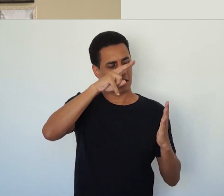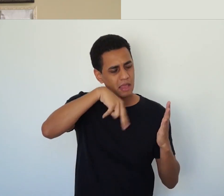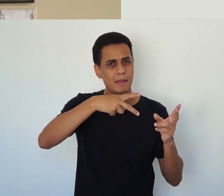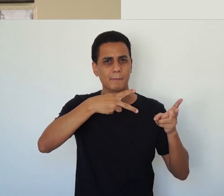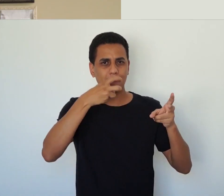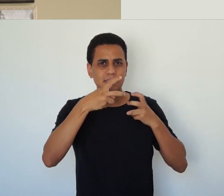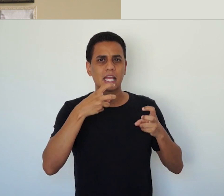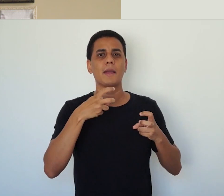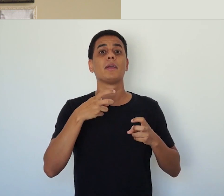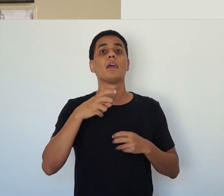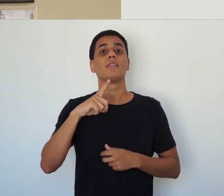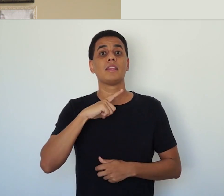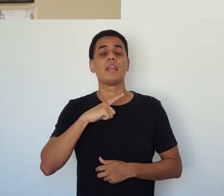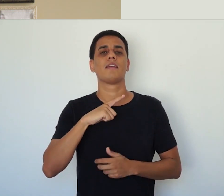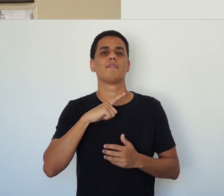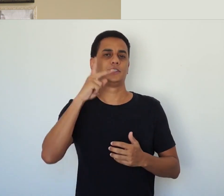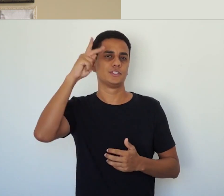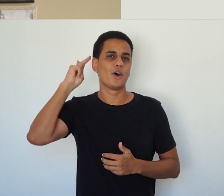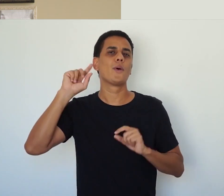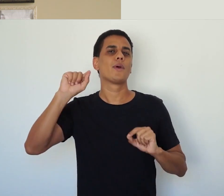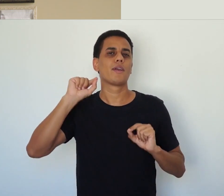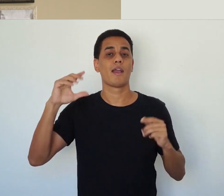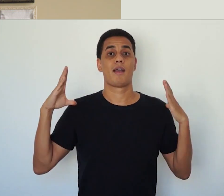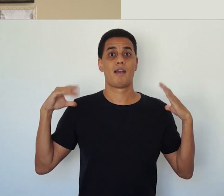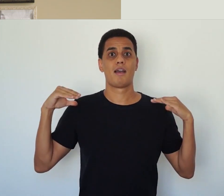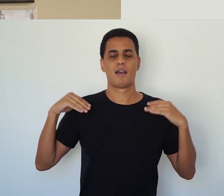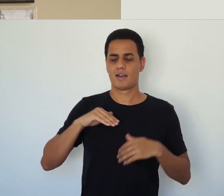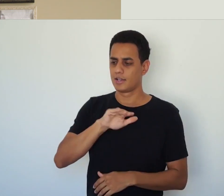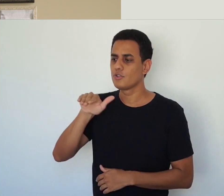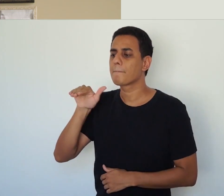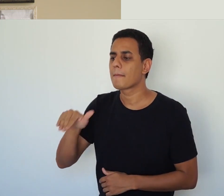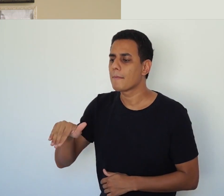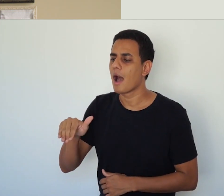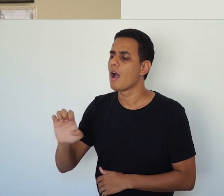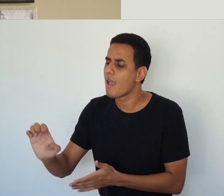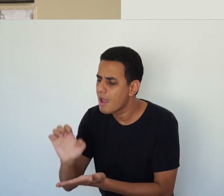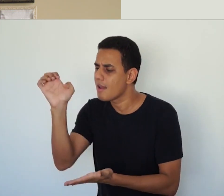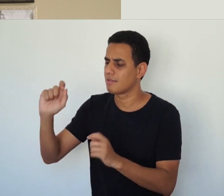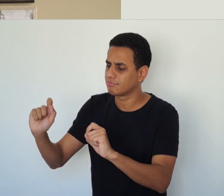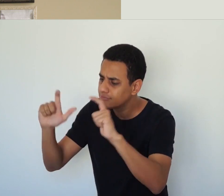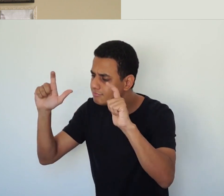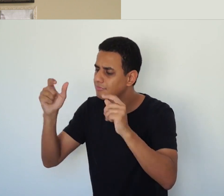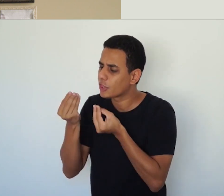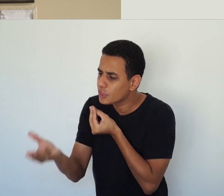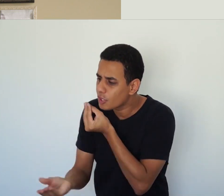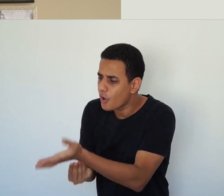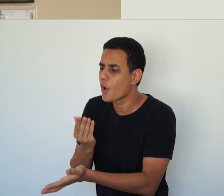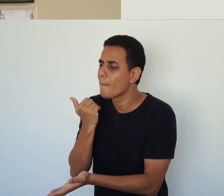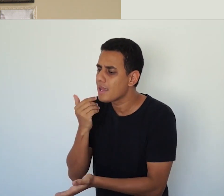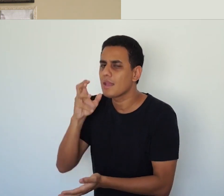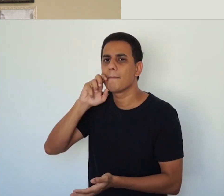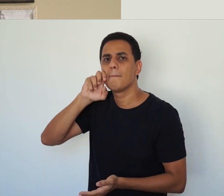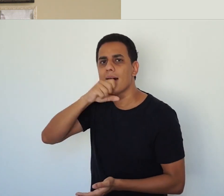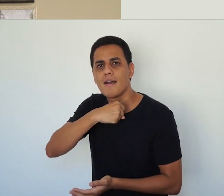Se você continua observando o texto, a Bíblia diz que o anjo vem e toca em Elias debaixo daquela árvore, serve um pão